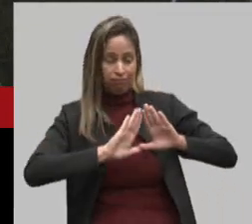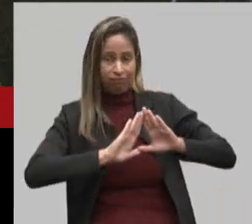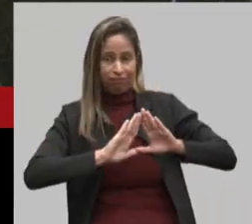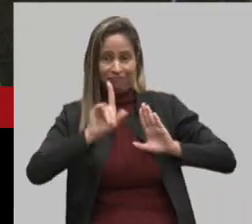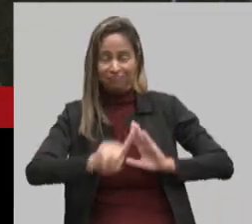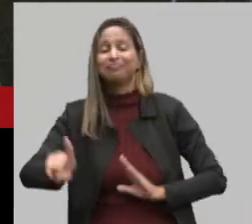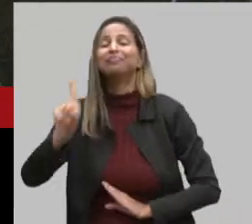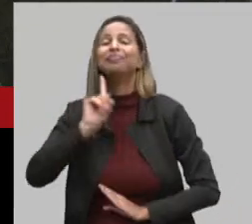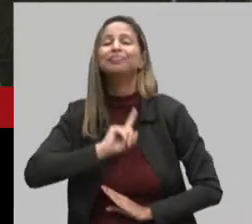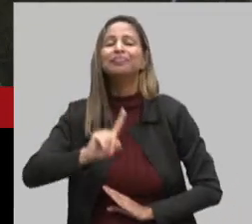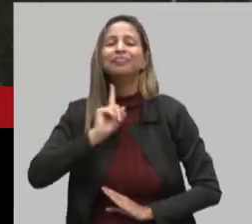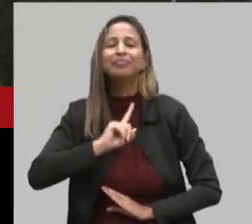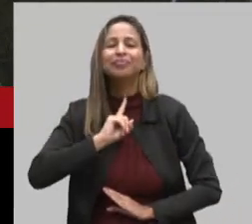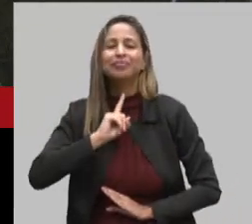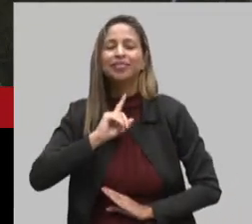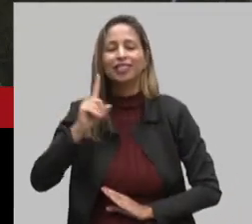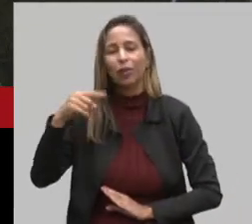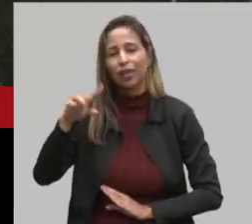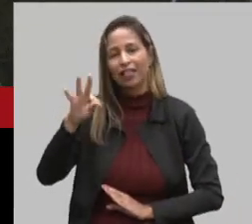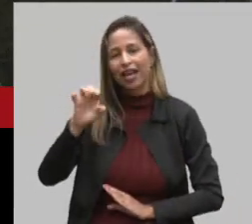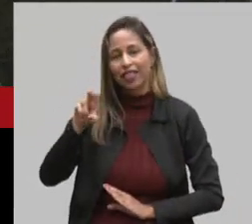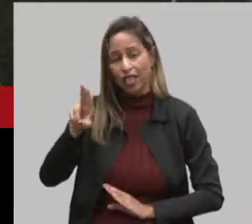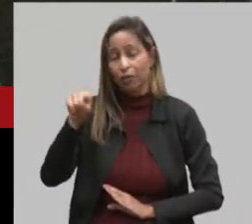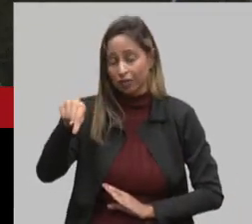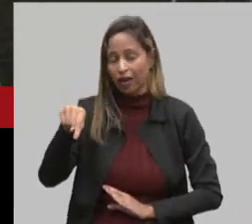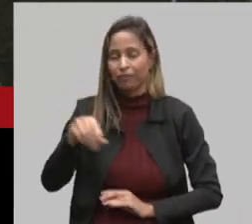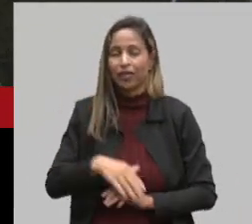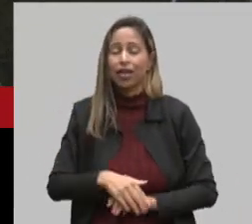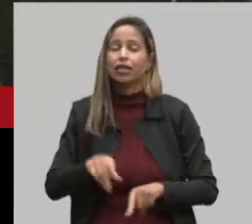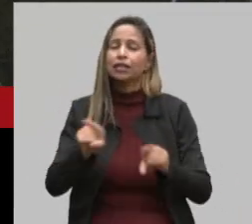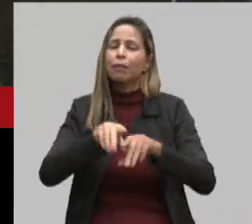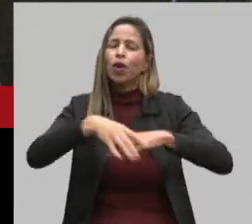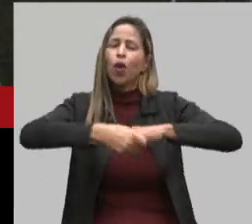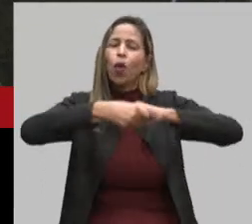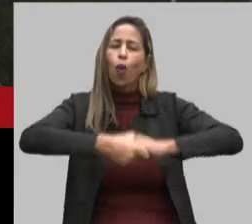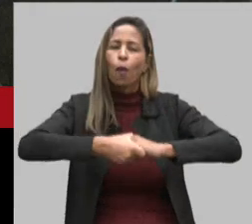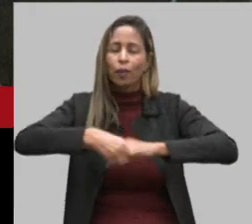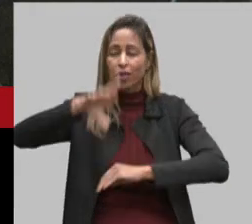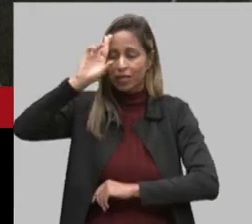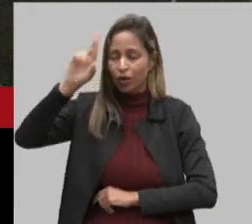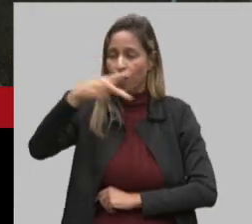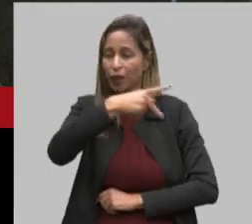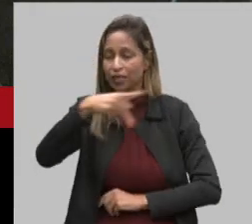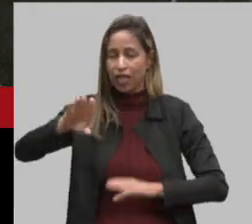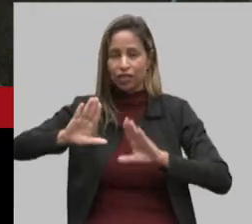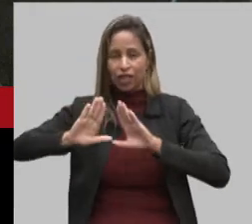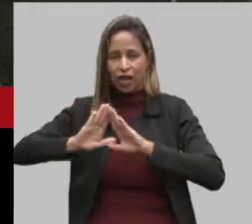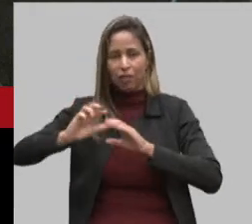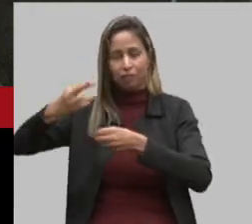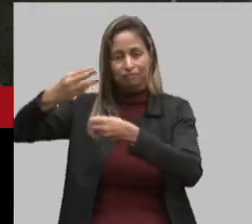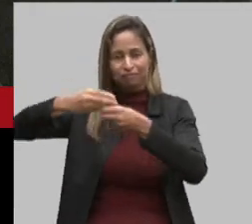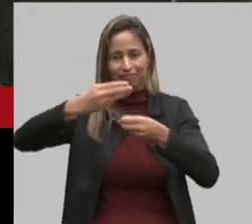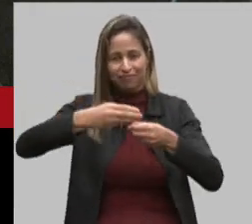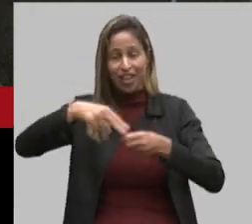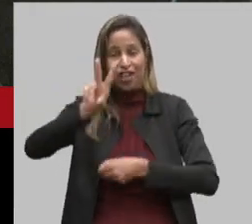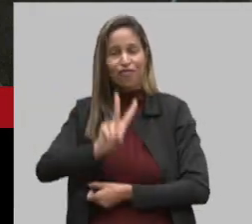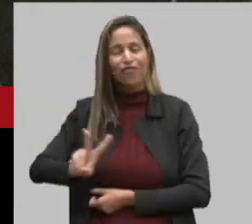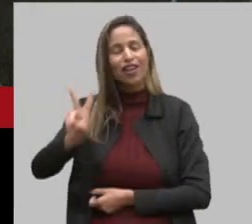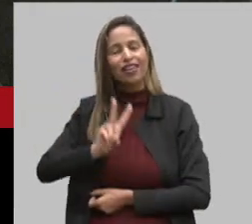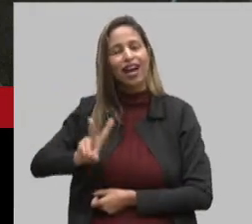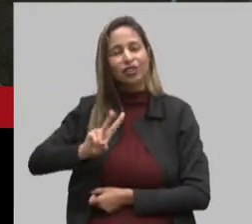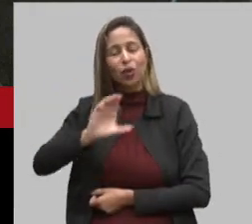Gerais Deputado Tadeu Leite cumprimento senhores presidentes de câmaras municipais vereadores